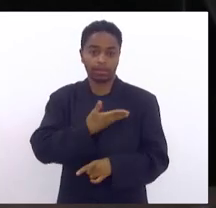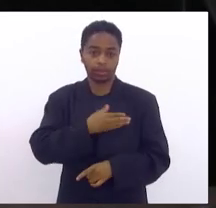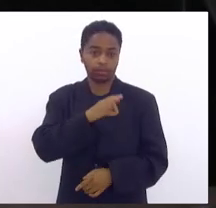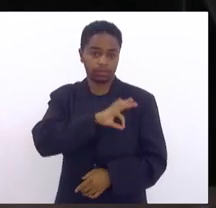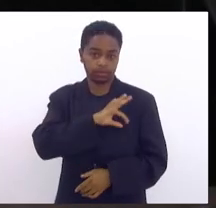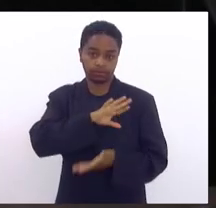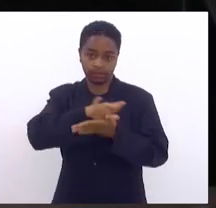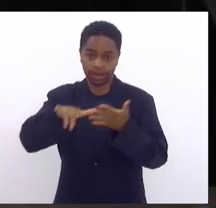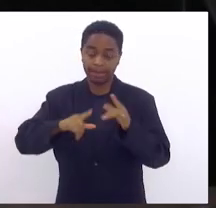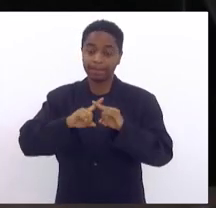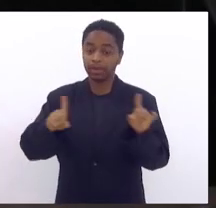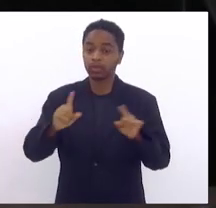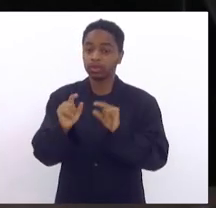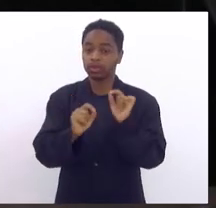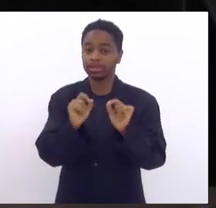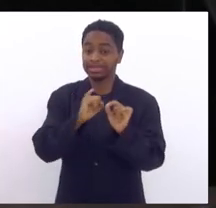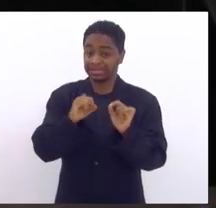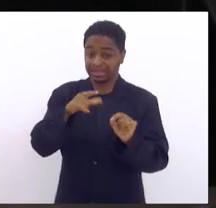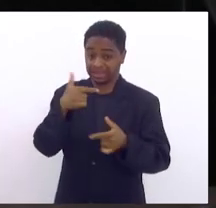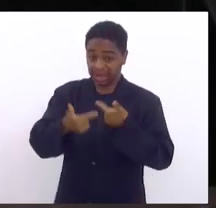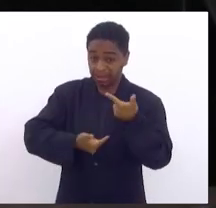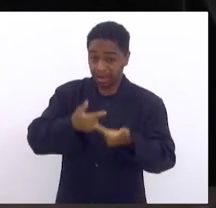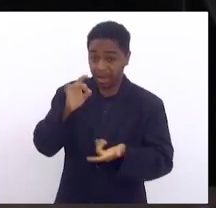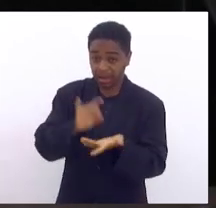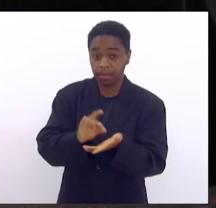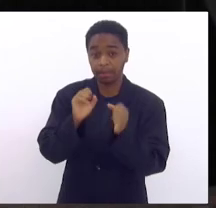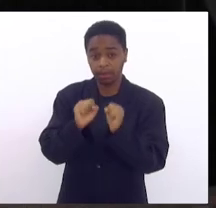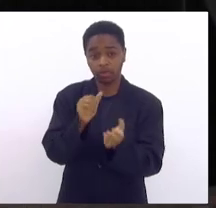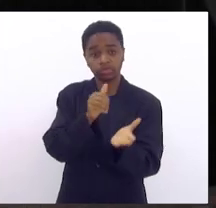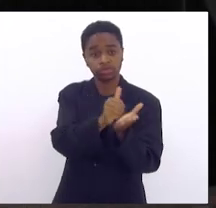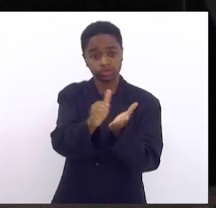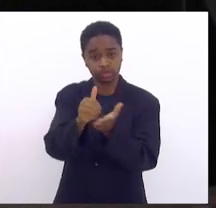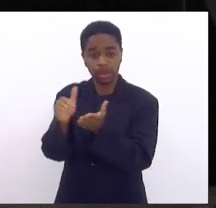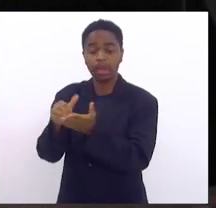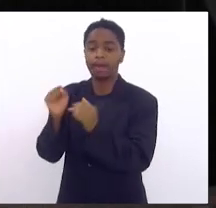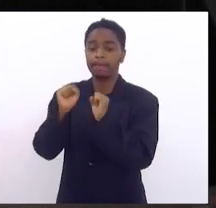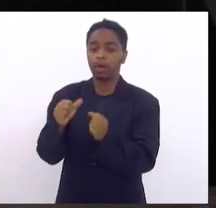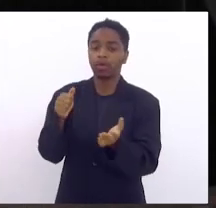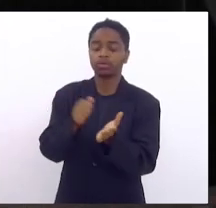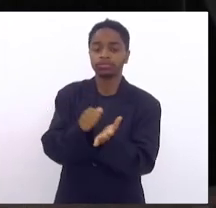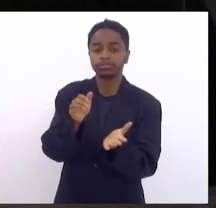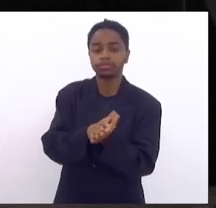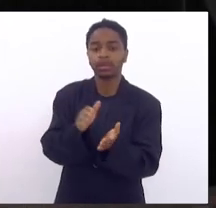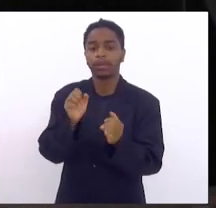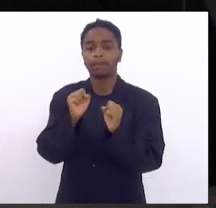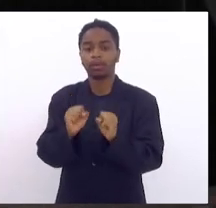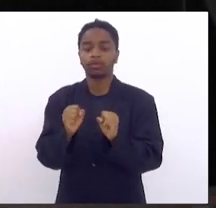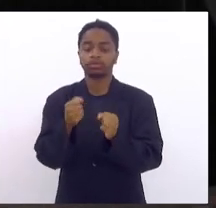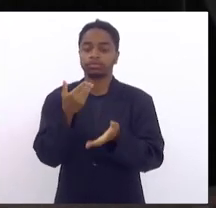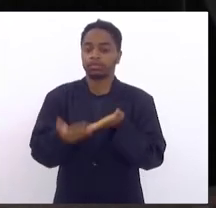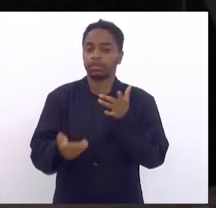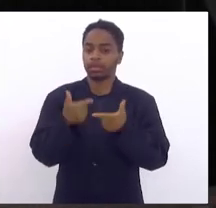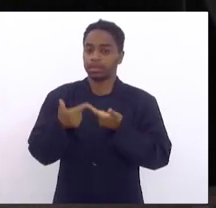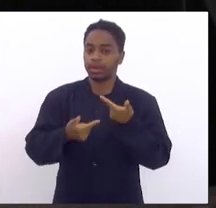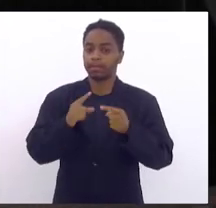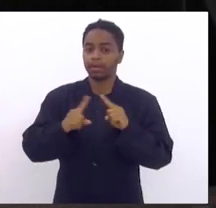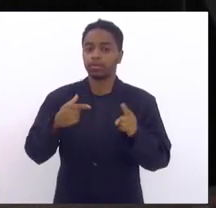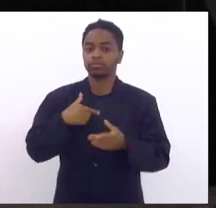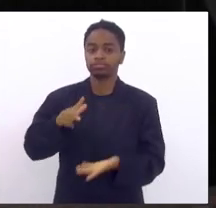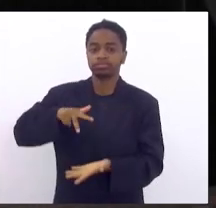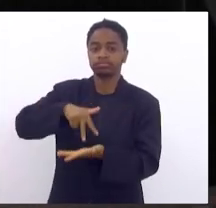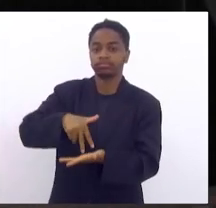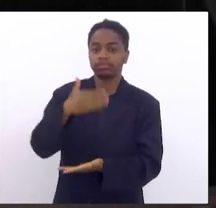porém. Se eles trabalham, eles podem ser expulsos, eles podem responder, eles podem perder o emprego. Então, cara, eu venho aqui fazer um